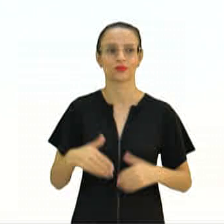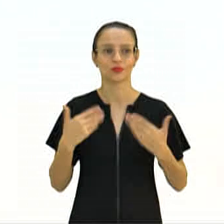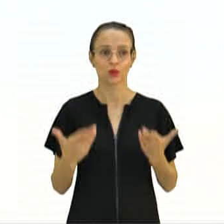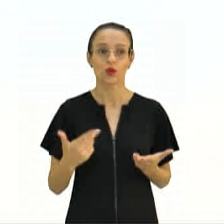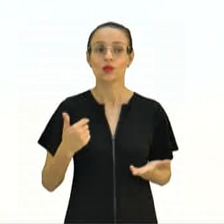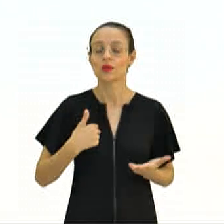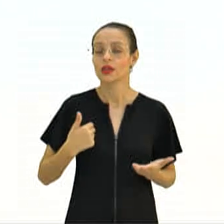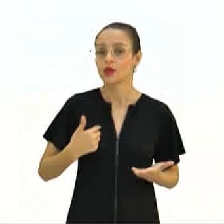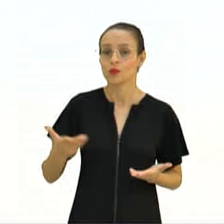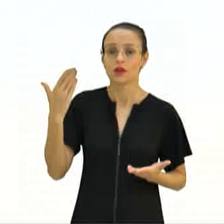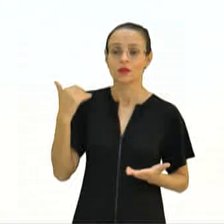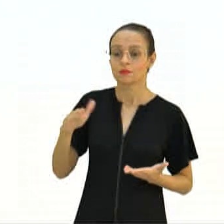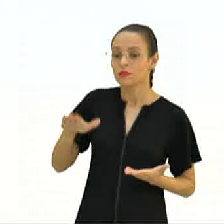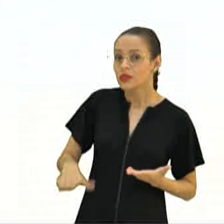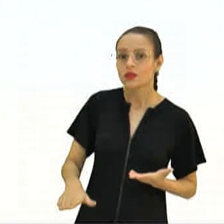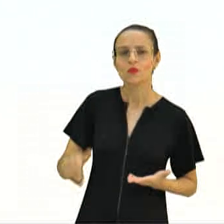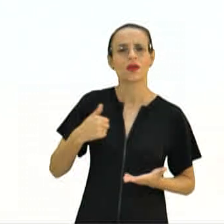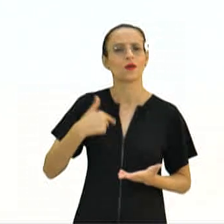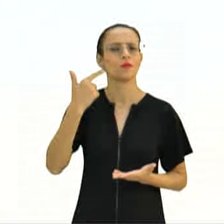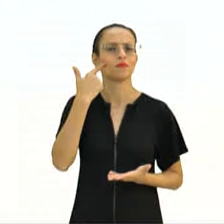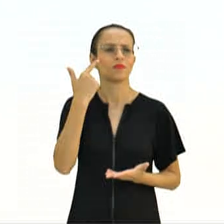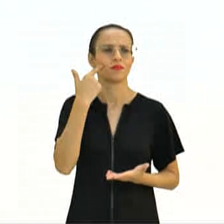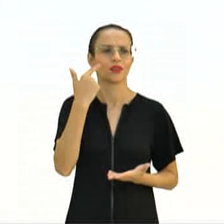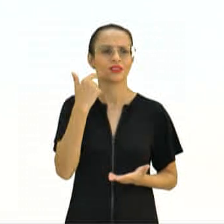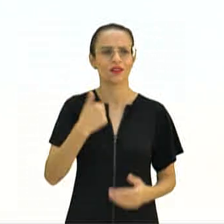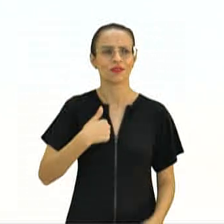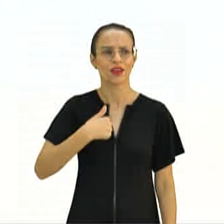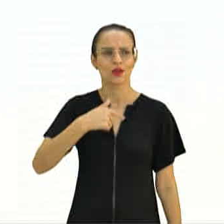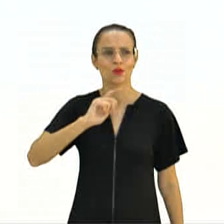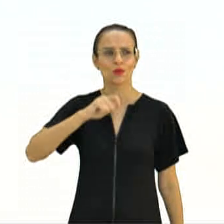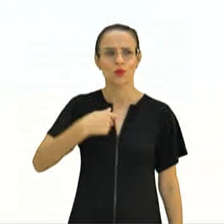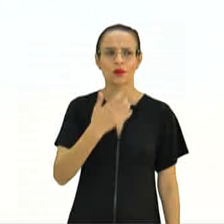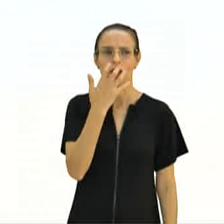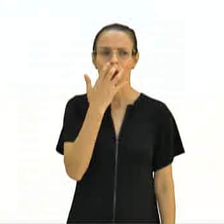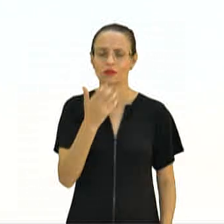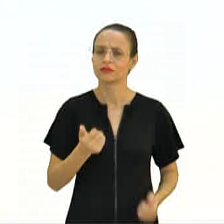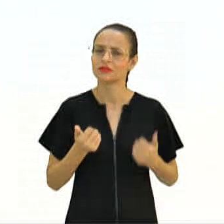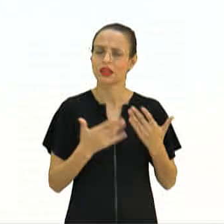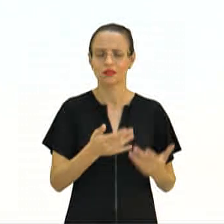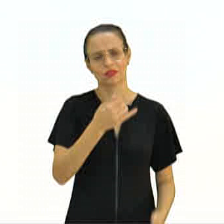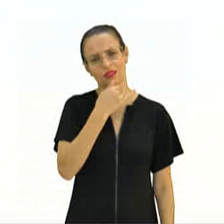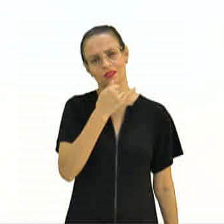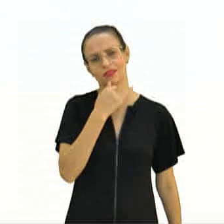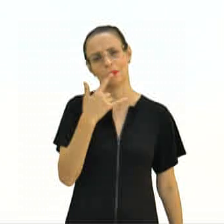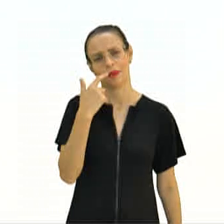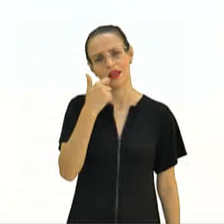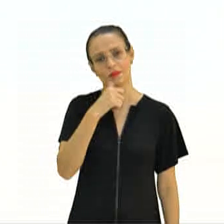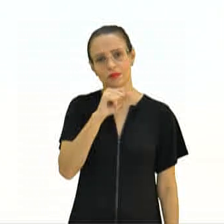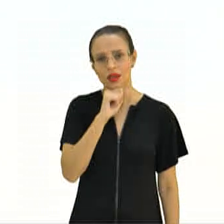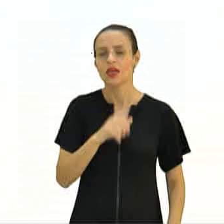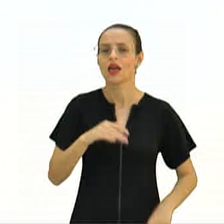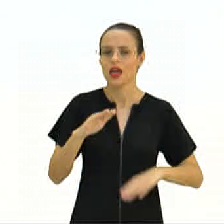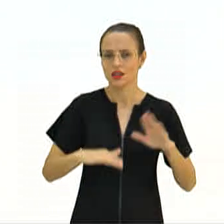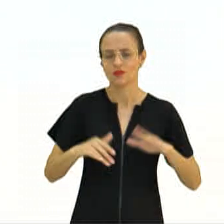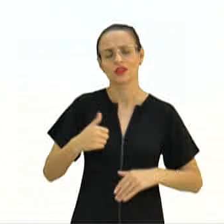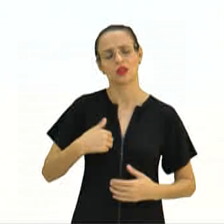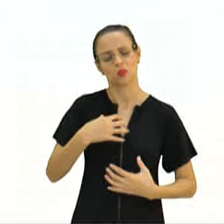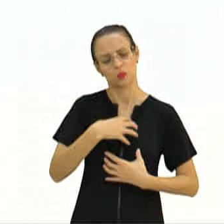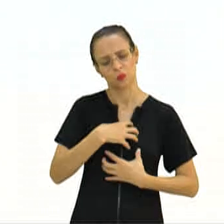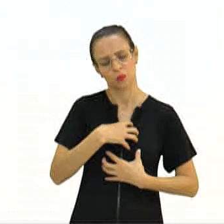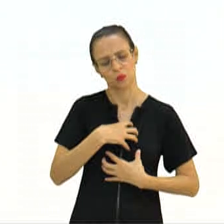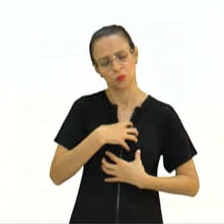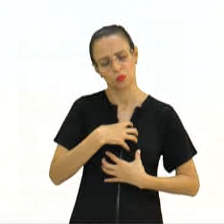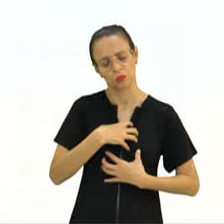era menino, eu achava que eu era o cão, que dava muita tristeza para os meus pais, e muitas vezes me sentia